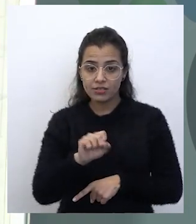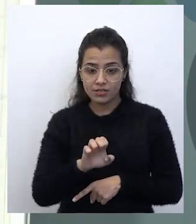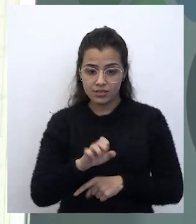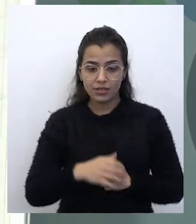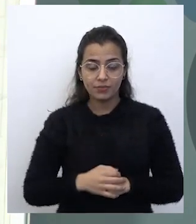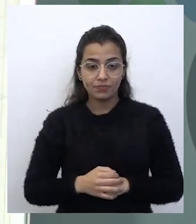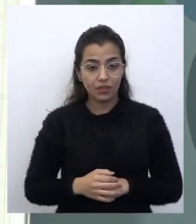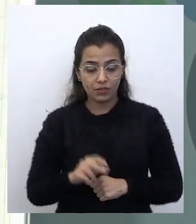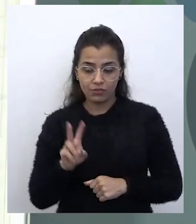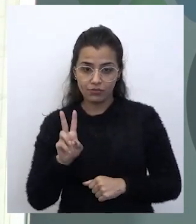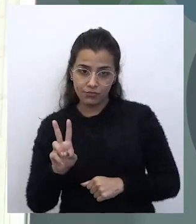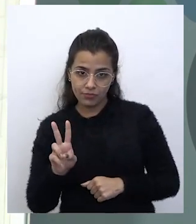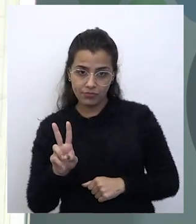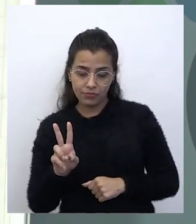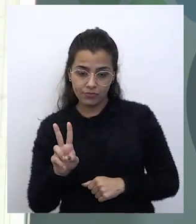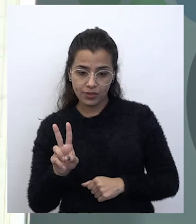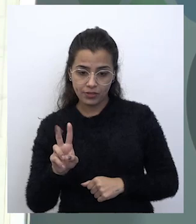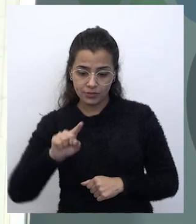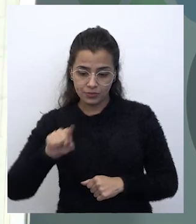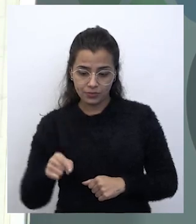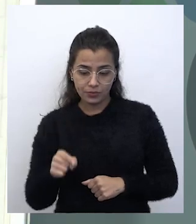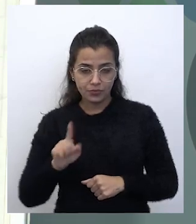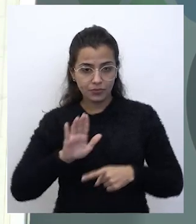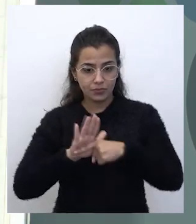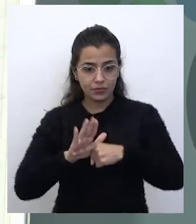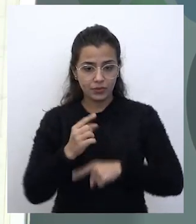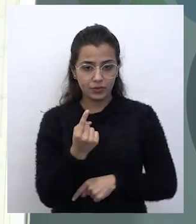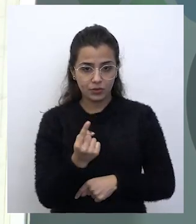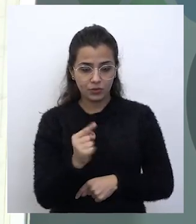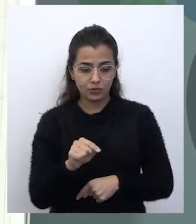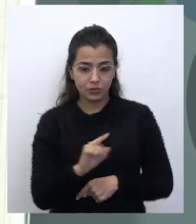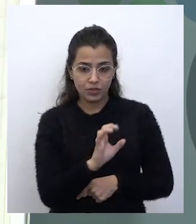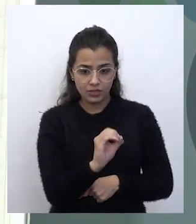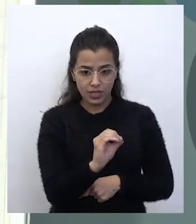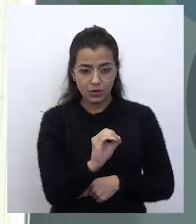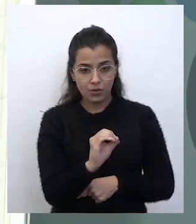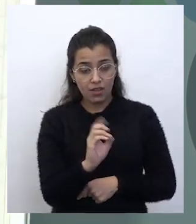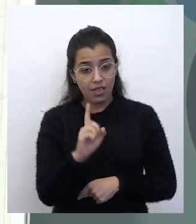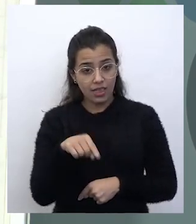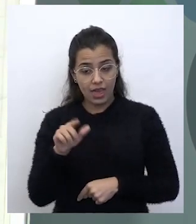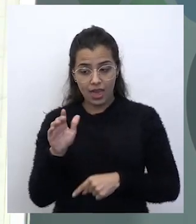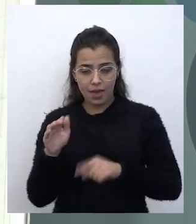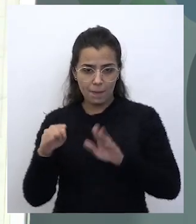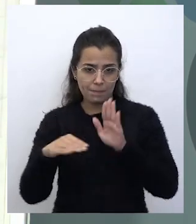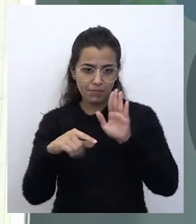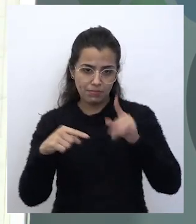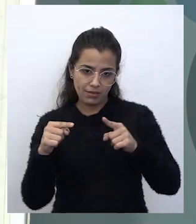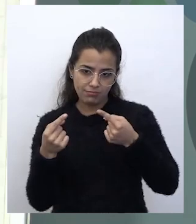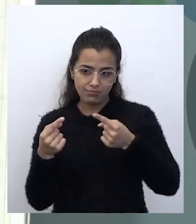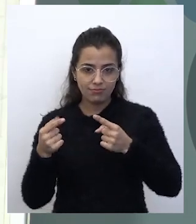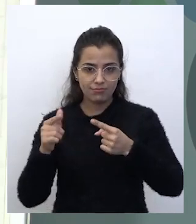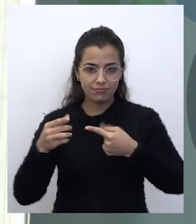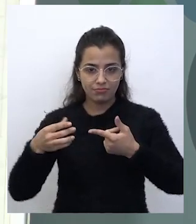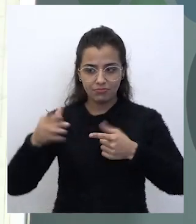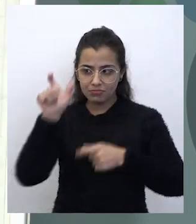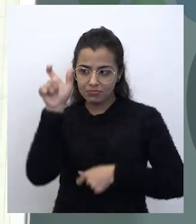ele é em cima do eixo, ele tem o valor do y valendo 0. É exatamente o ponto do meio aqui, ó. Tá? Não sei se vocês já perceberam isso, mas o vértice é o ponto do